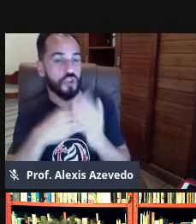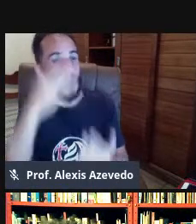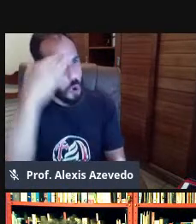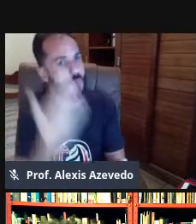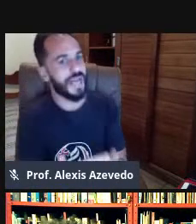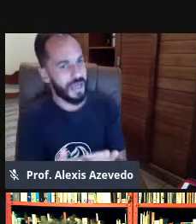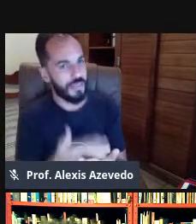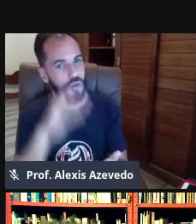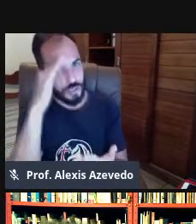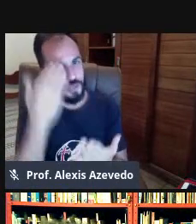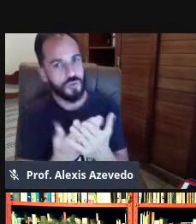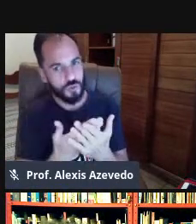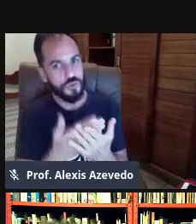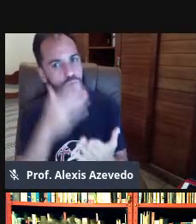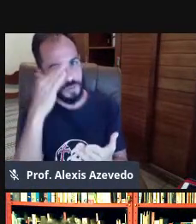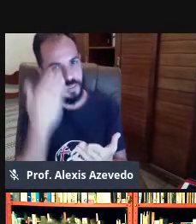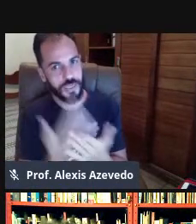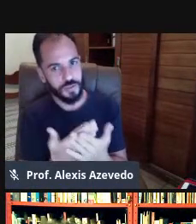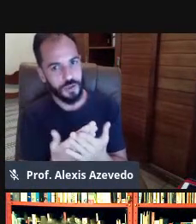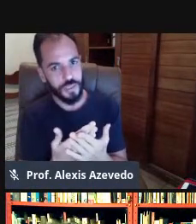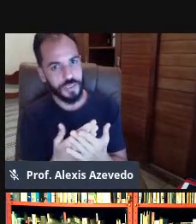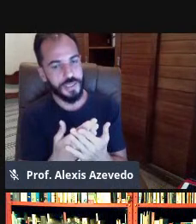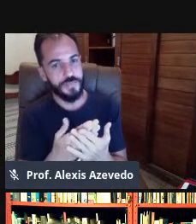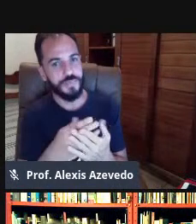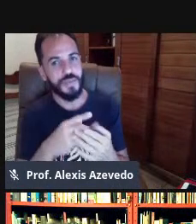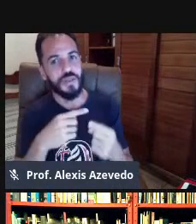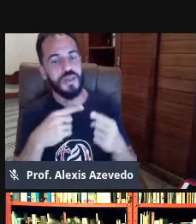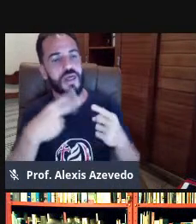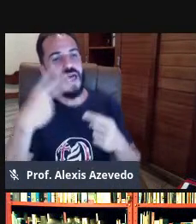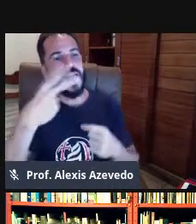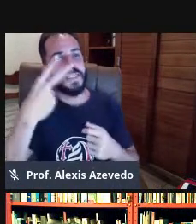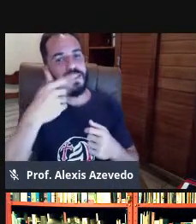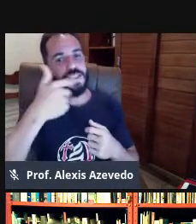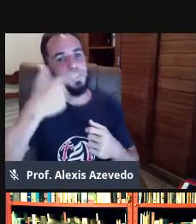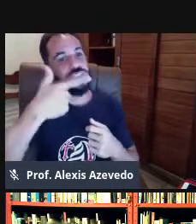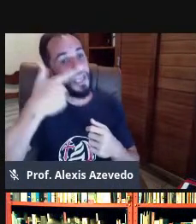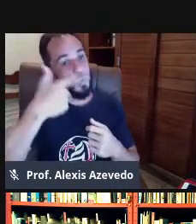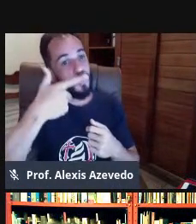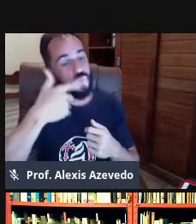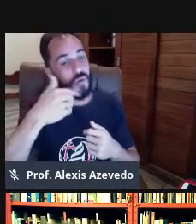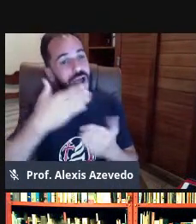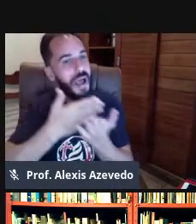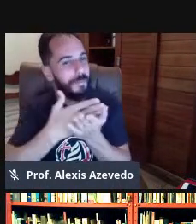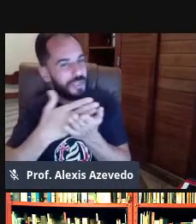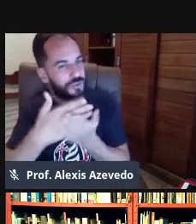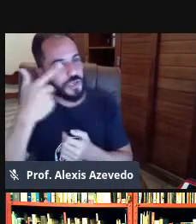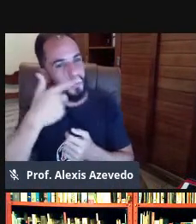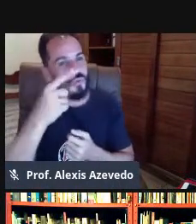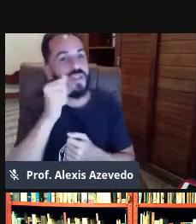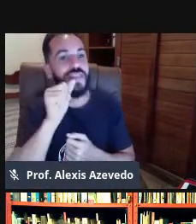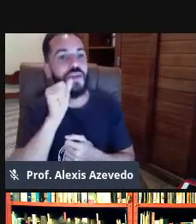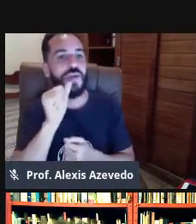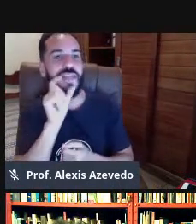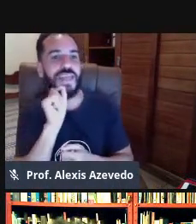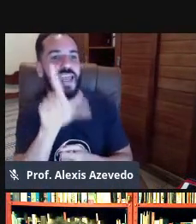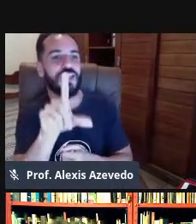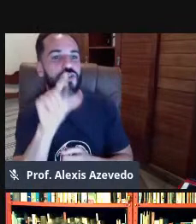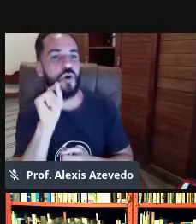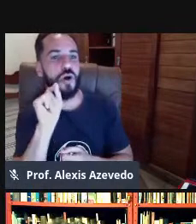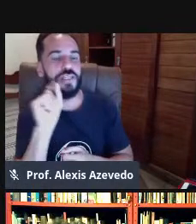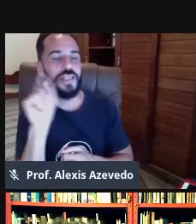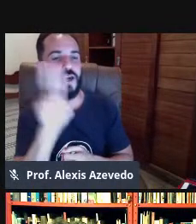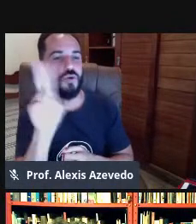do segundo período, as obrigatórias começam a abrir espaço para as optativas, né?